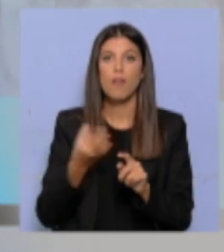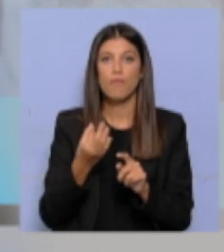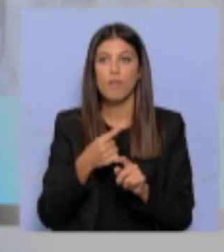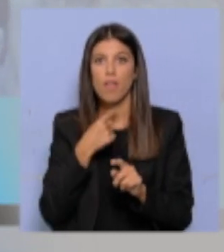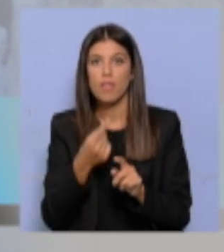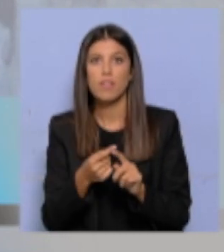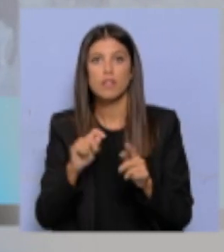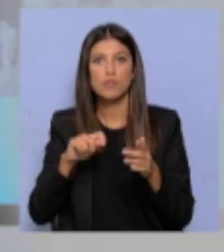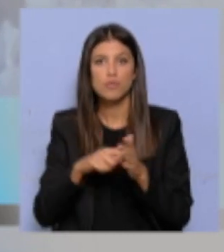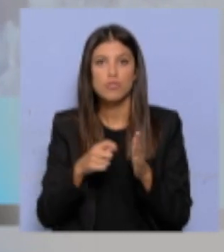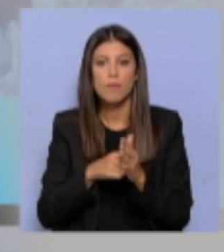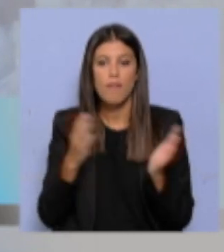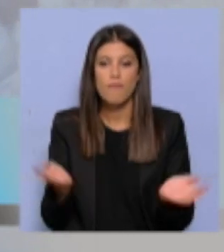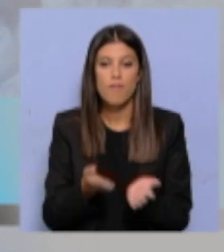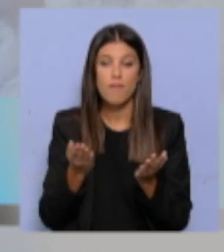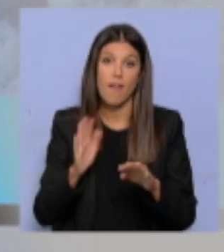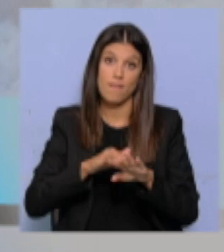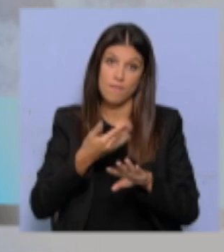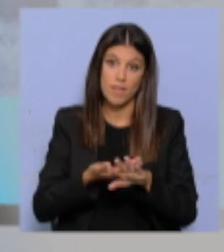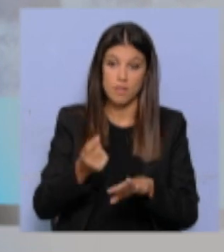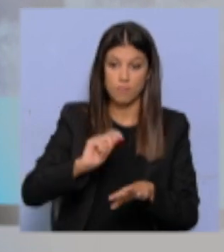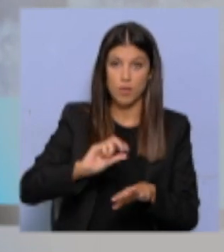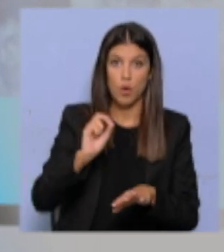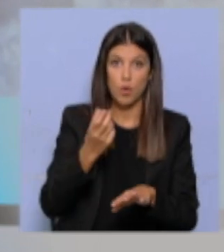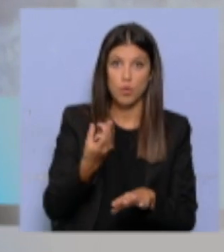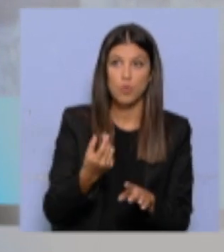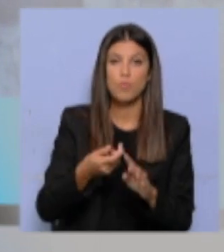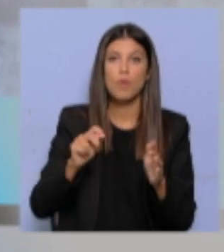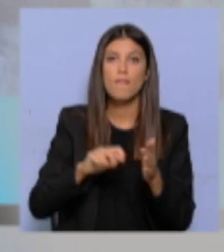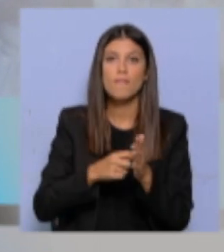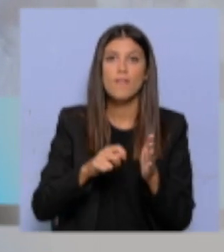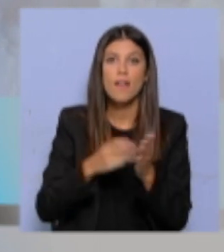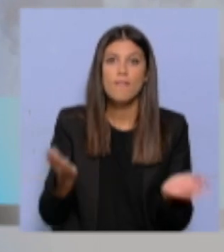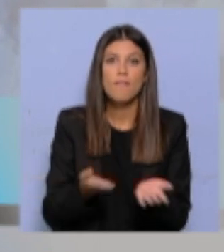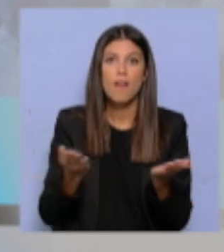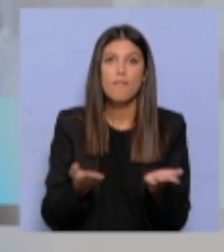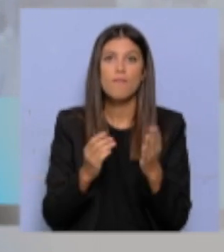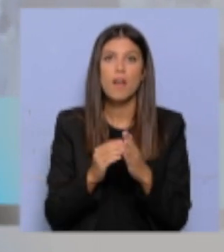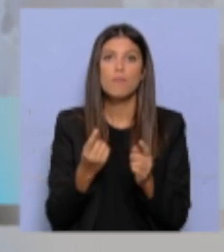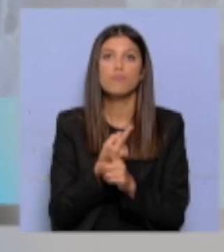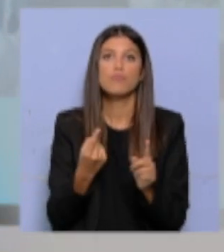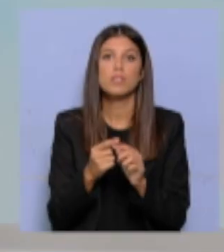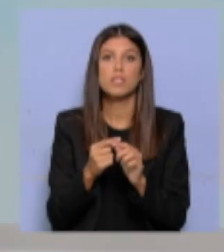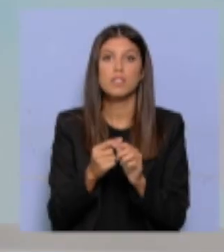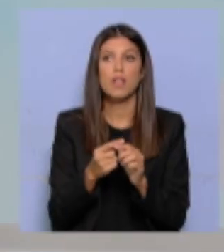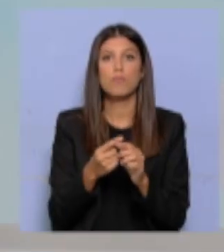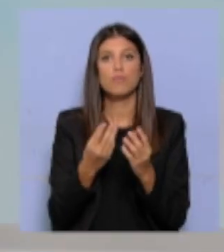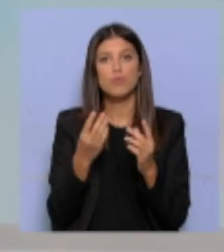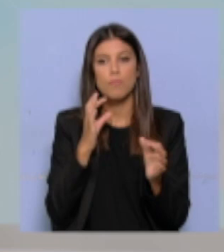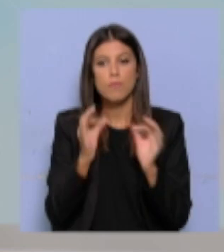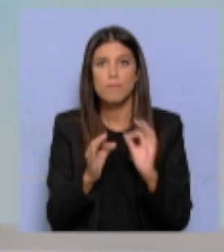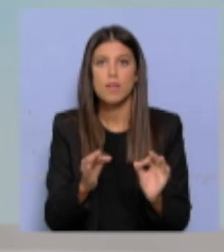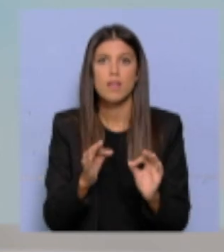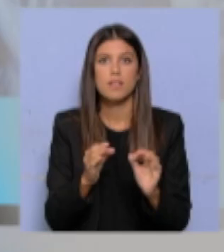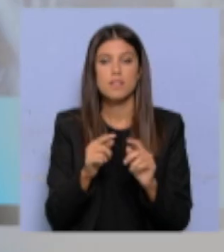reforçados neste mês e esses estímulos passam por materiais de preparação, de animação missionária, de um